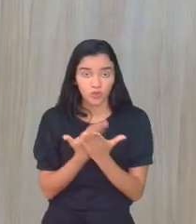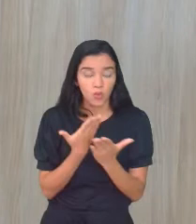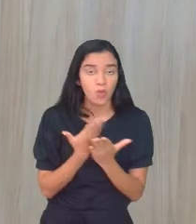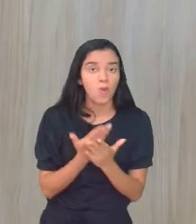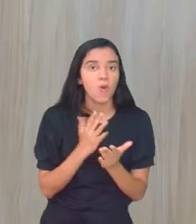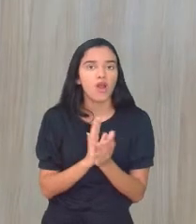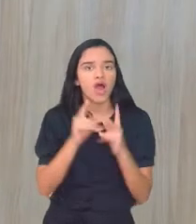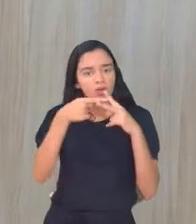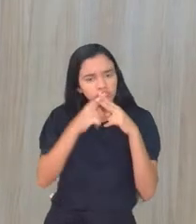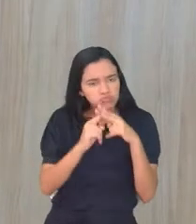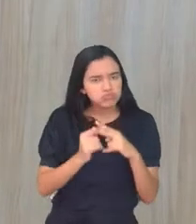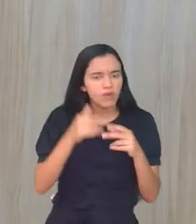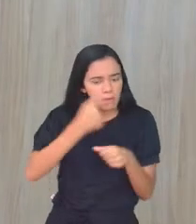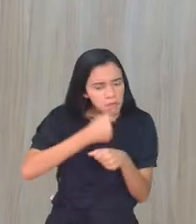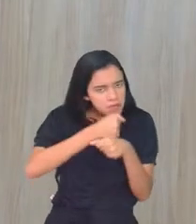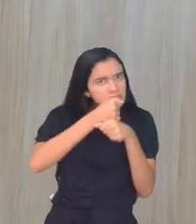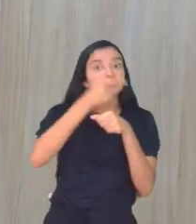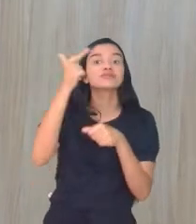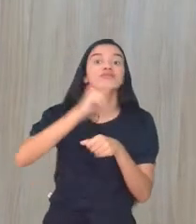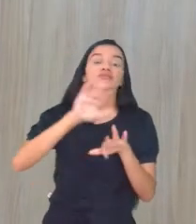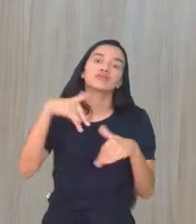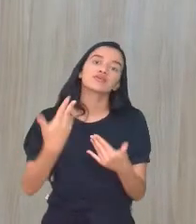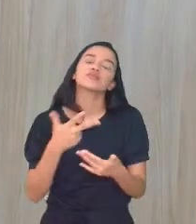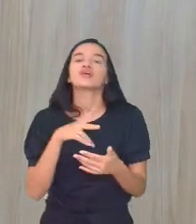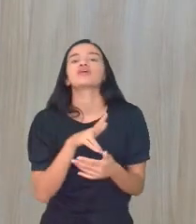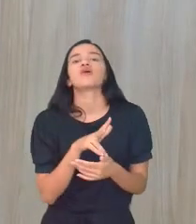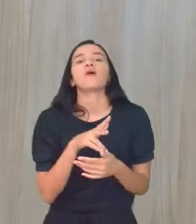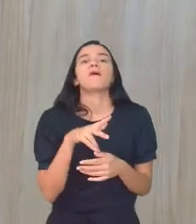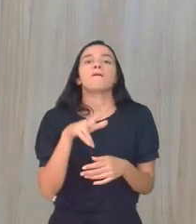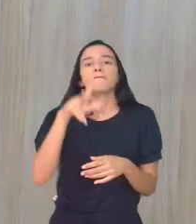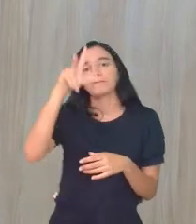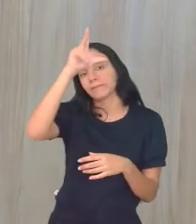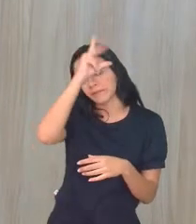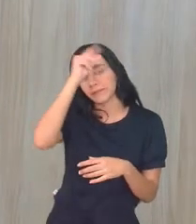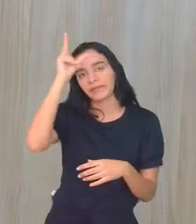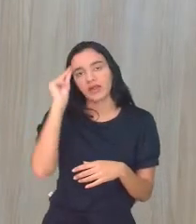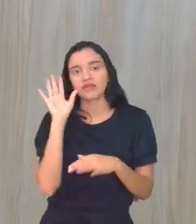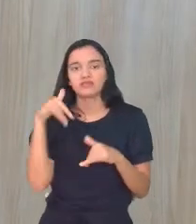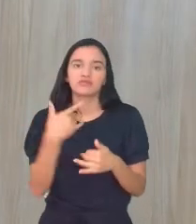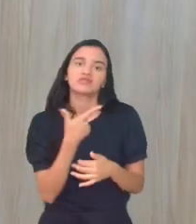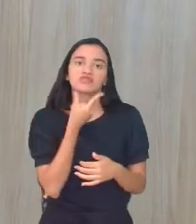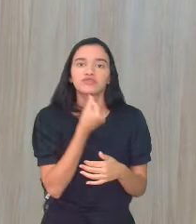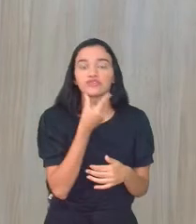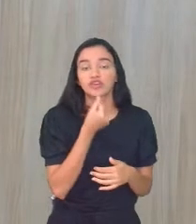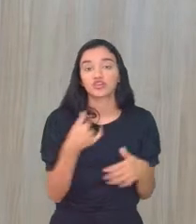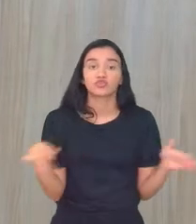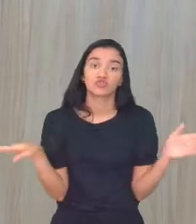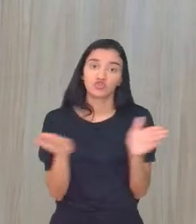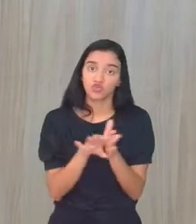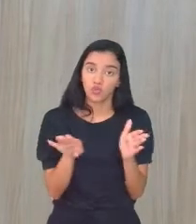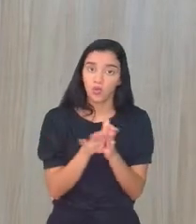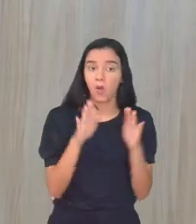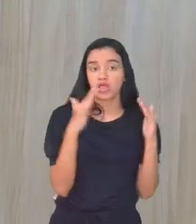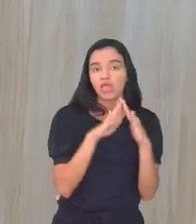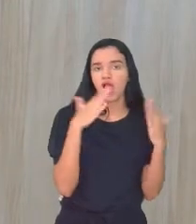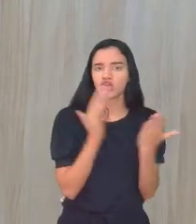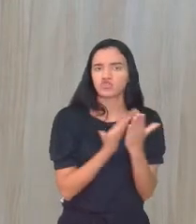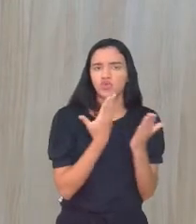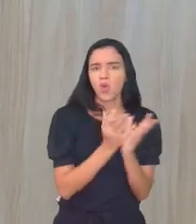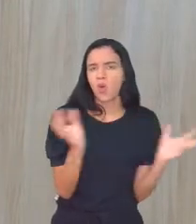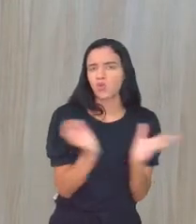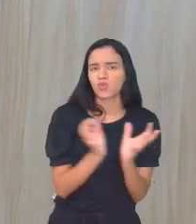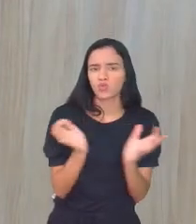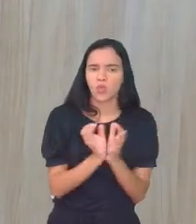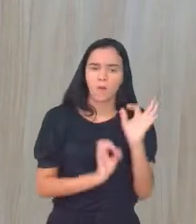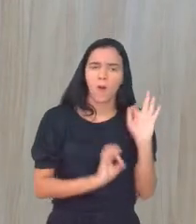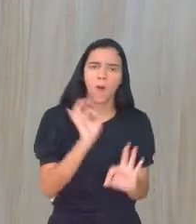reforma. Aí veio o prefeito, à época, né, o prefeito da época, ele veio à escola com toda a equipe, a gente